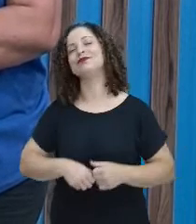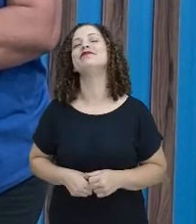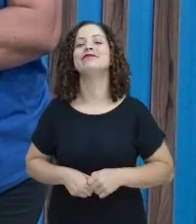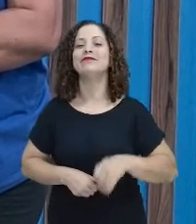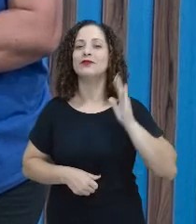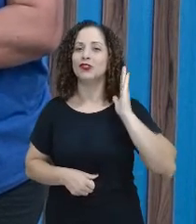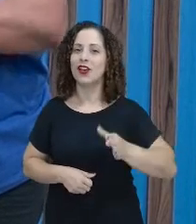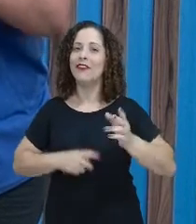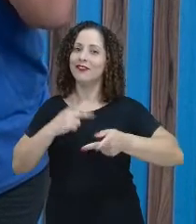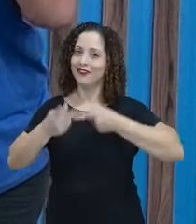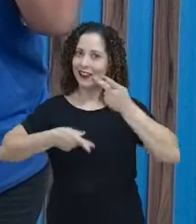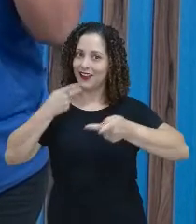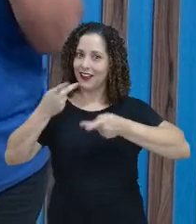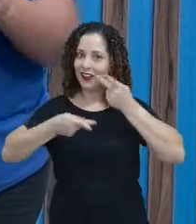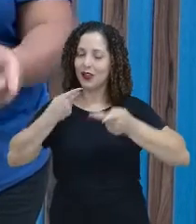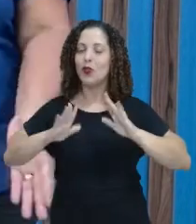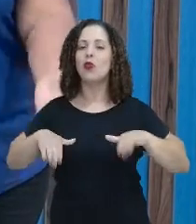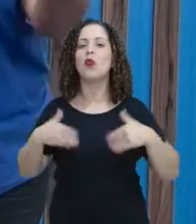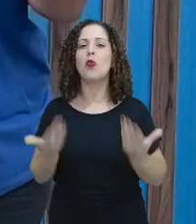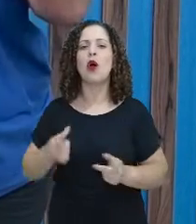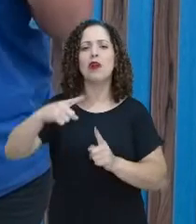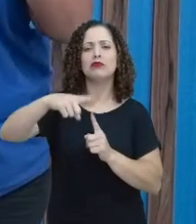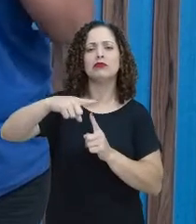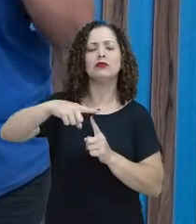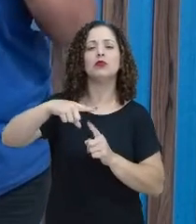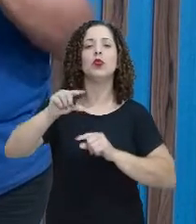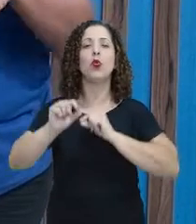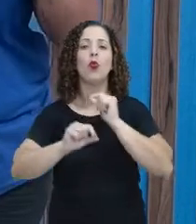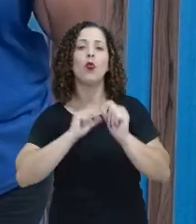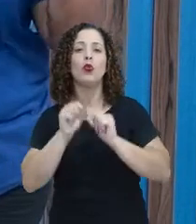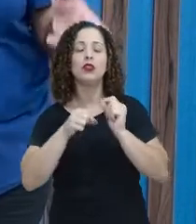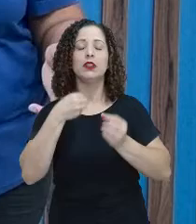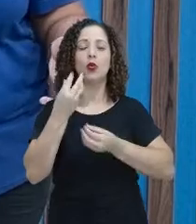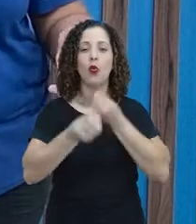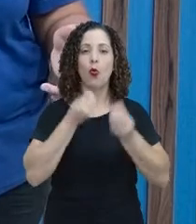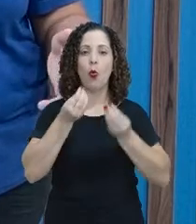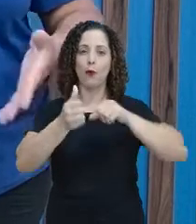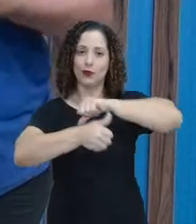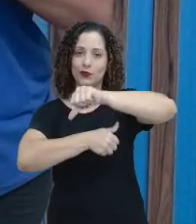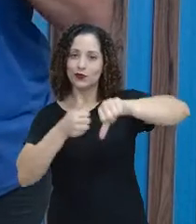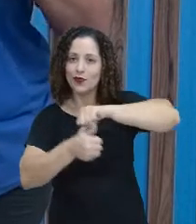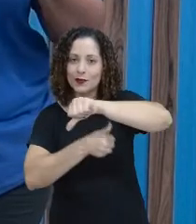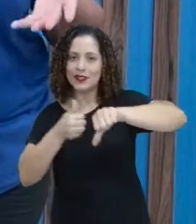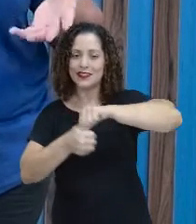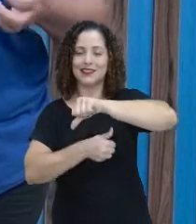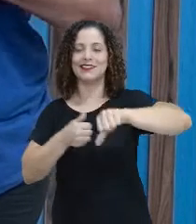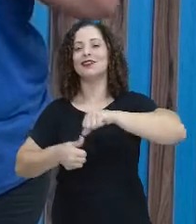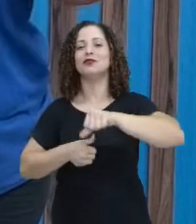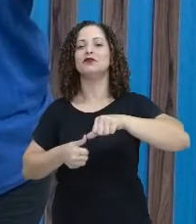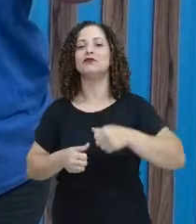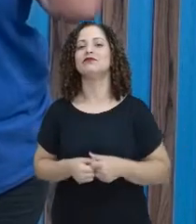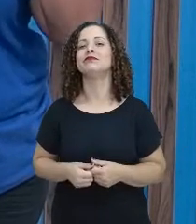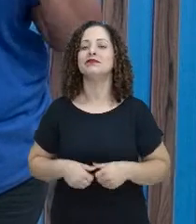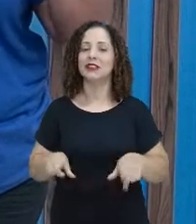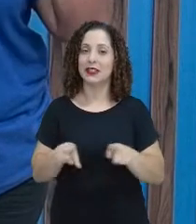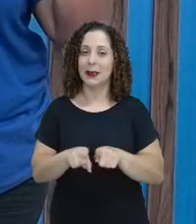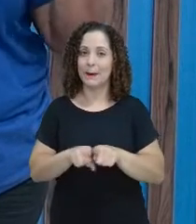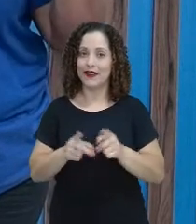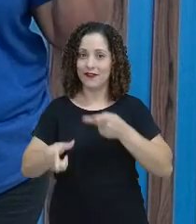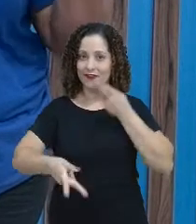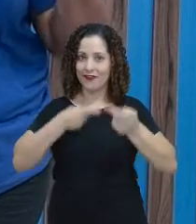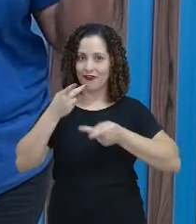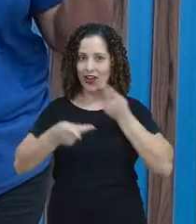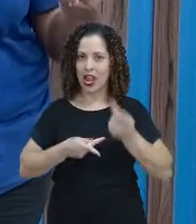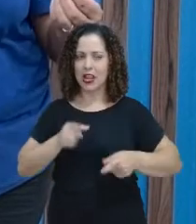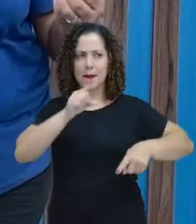falou bastante na questão do metal e na transformação que ele sofre. E eu falei alguns objetos